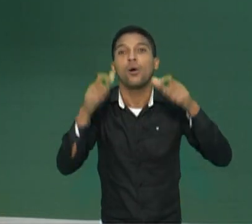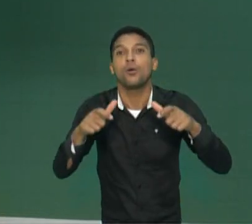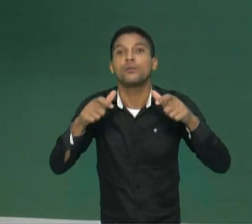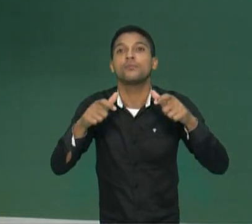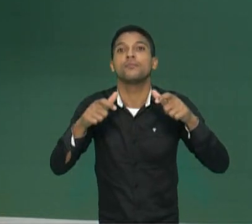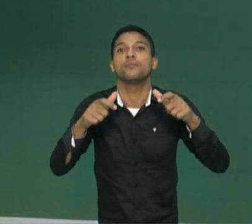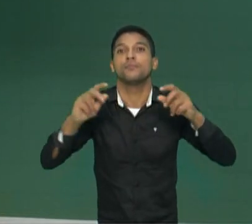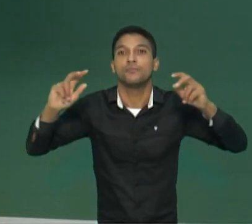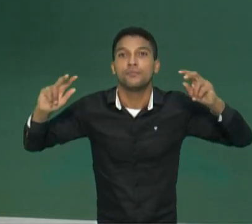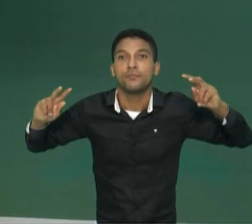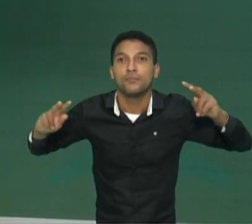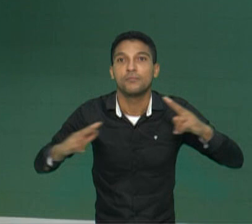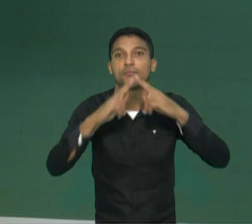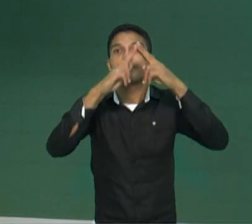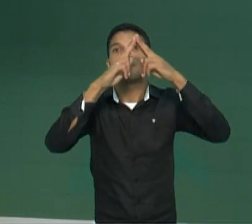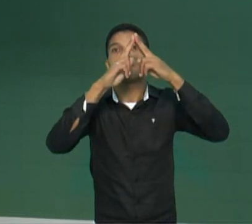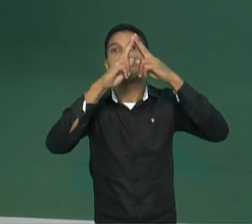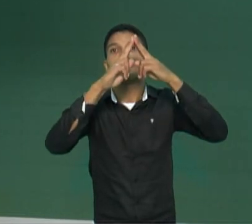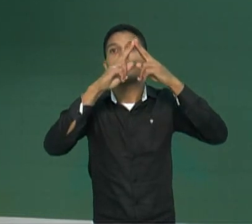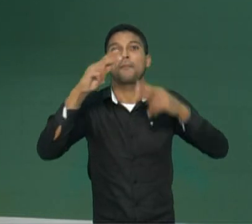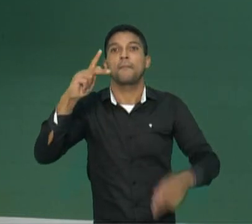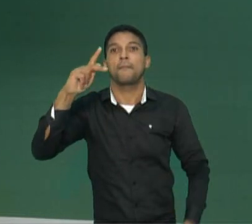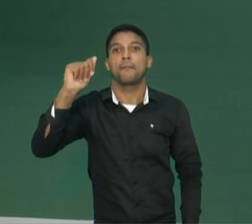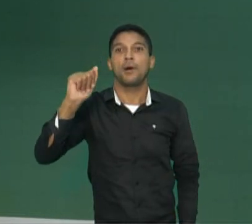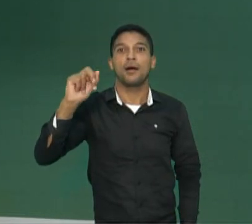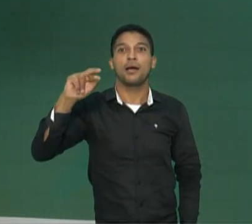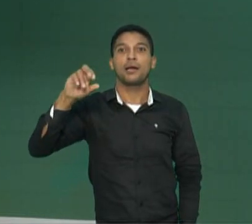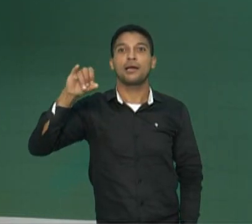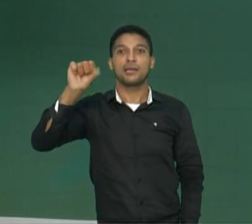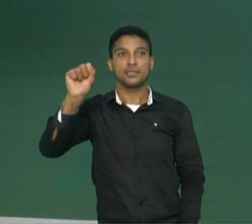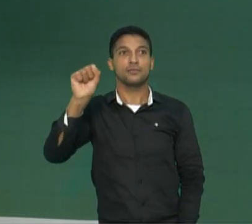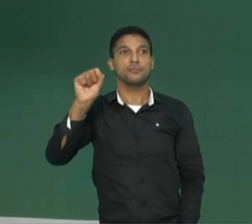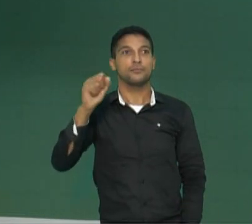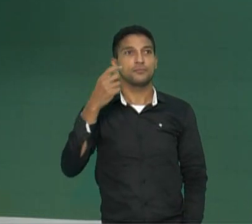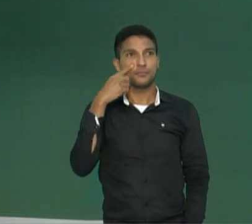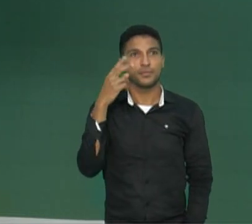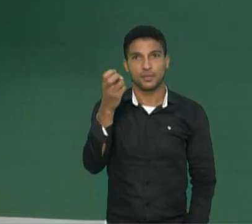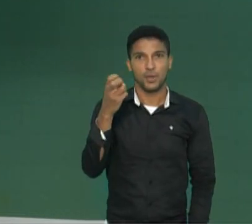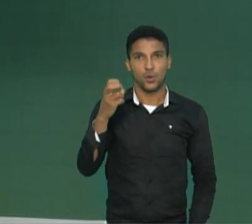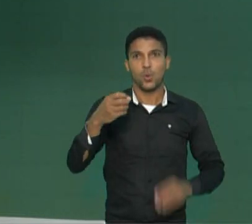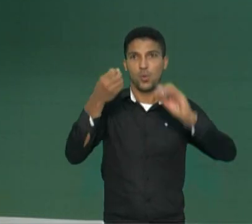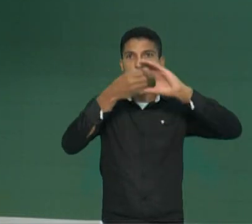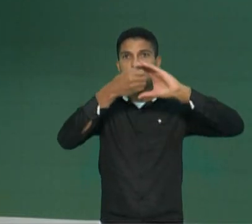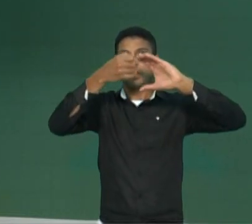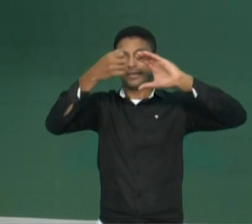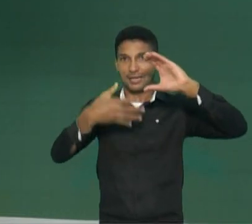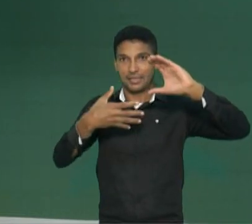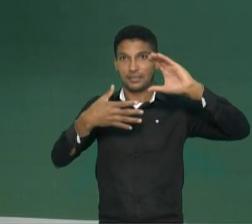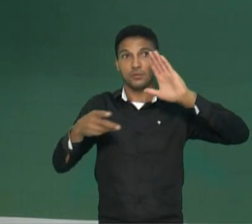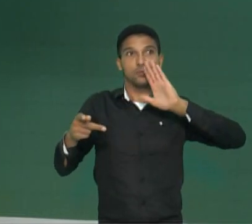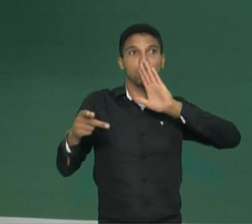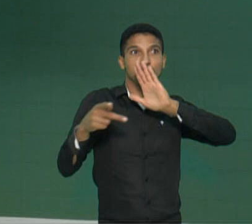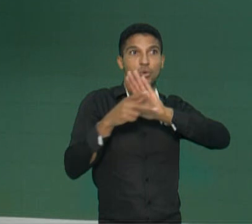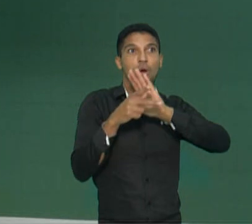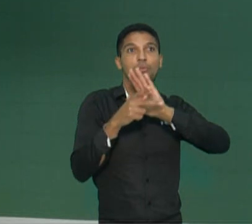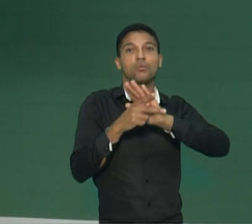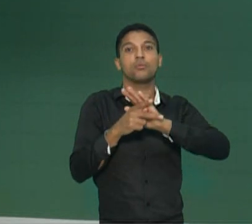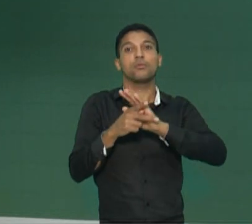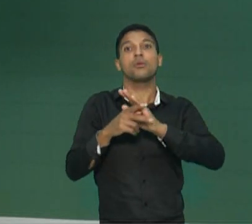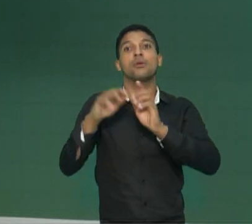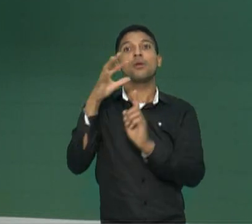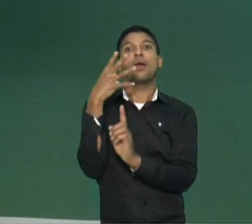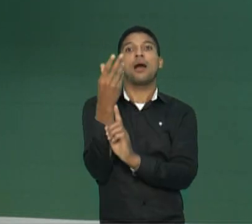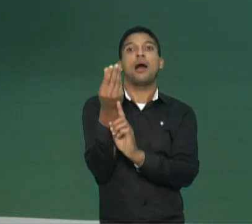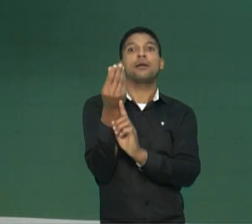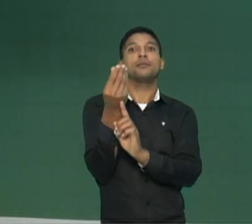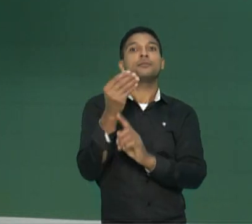a verticalidade da igreja, da concepção. Algumas delas ainda vão se manter no formato de cruz